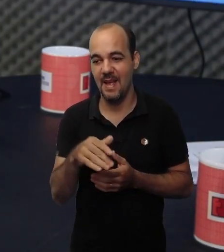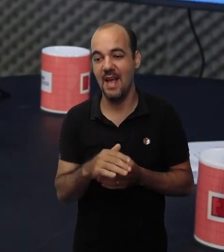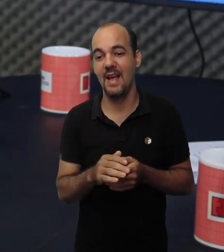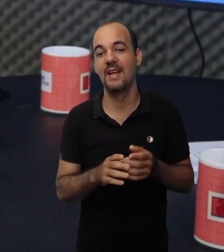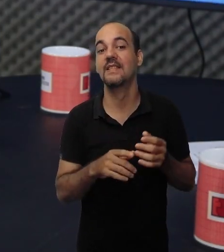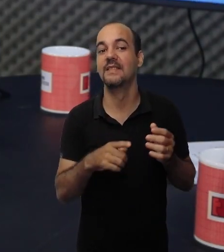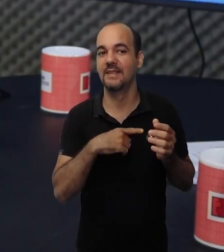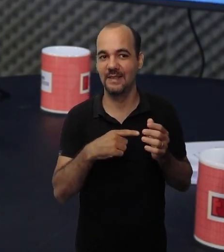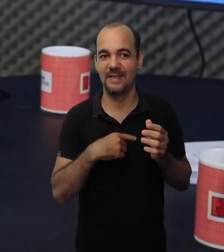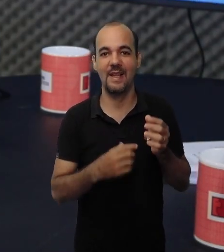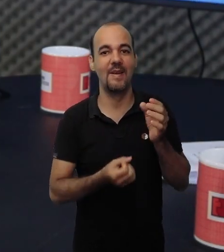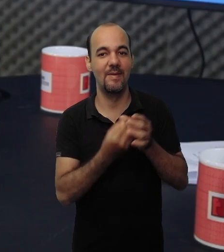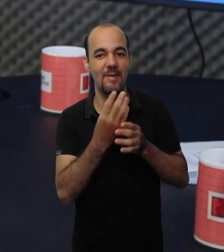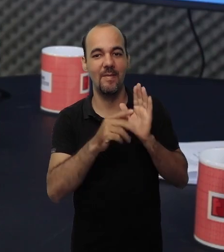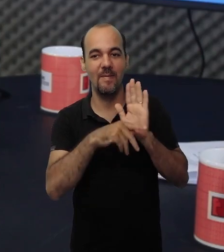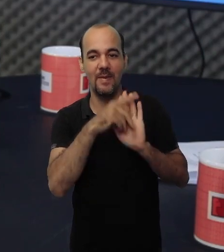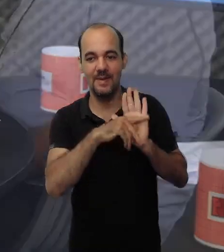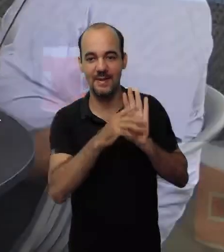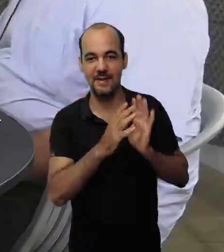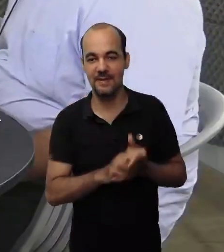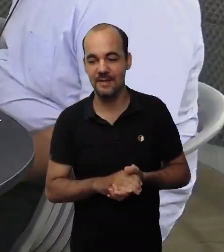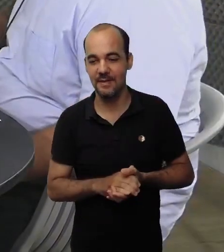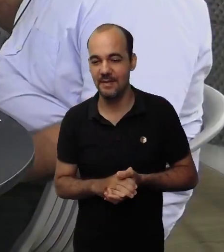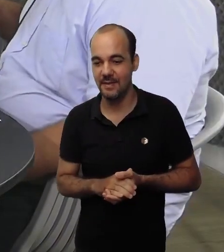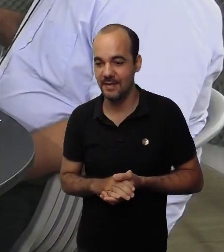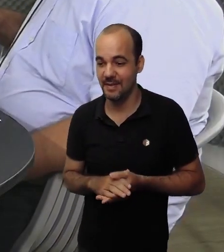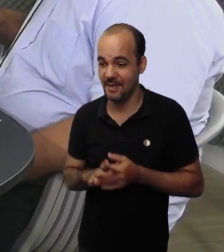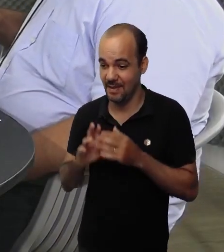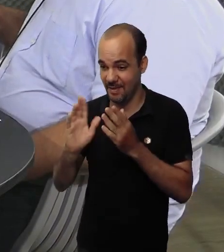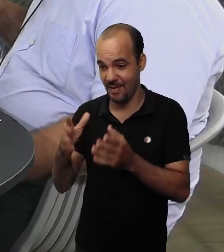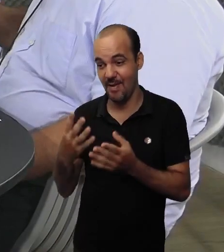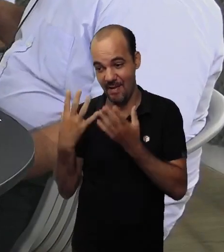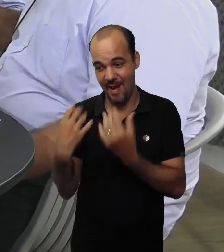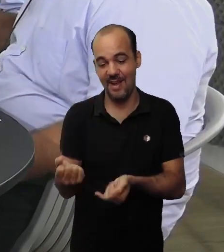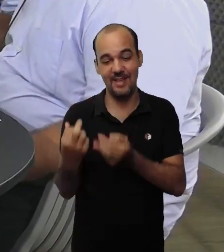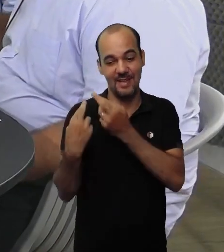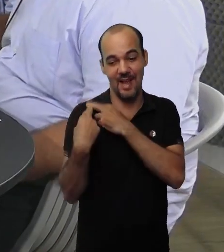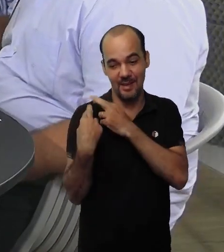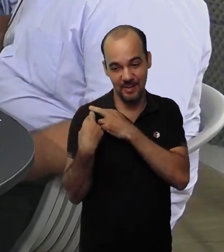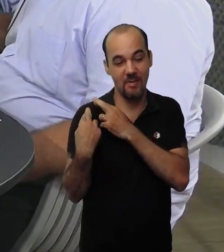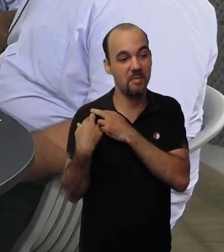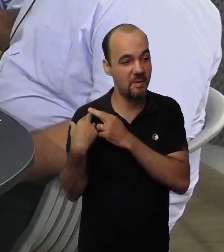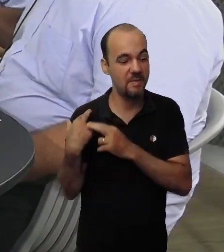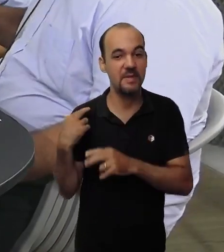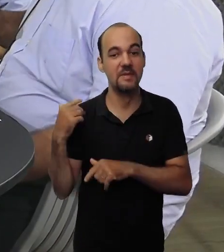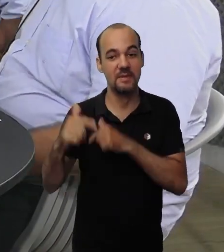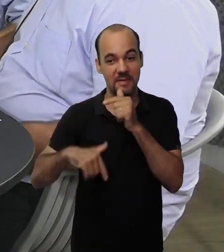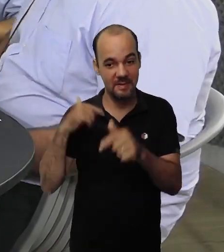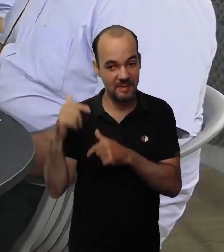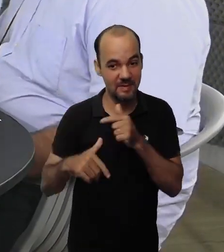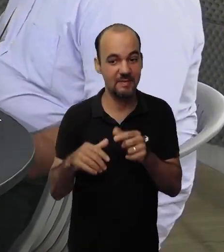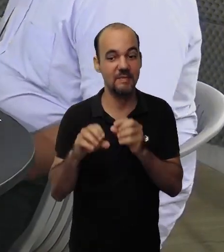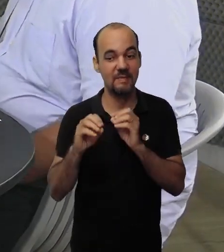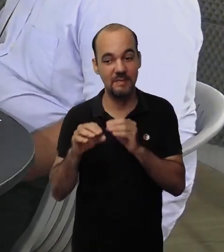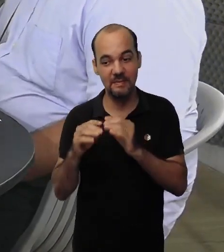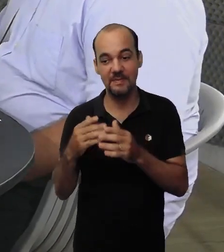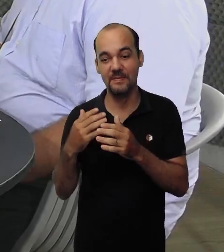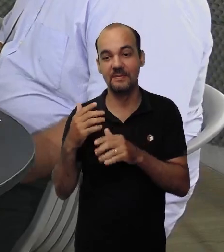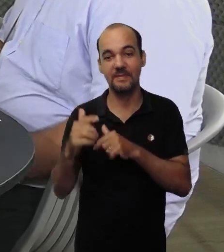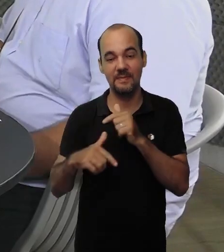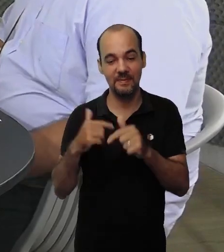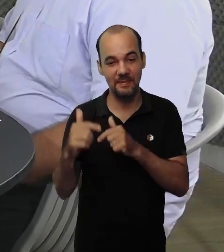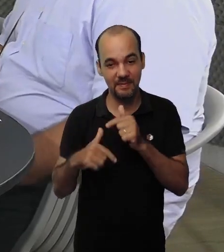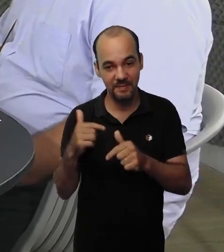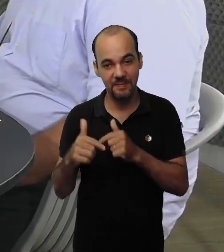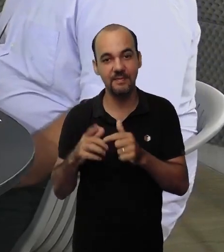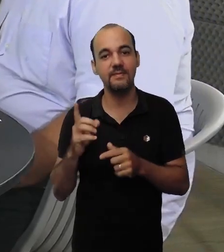ainda. Pronto, eu vou até assumir esse compromisso aí de correr atrás de montar esse polo lá. Isso é bom.